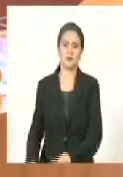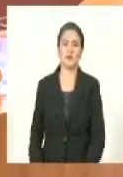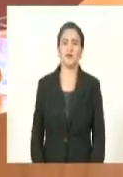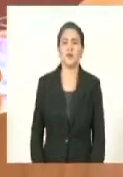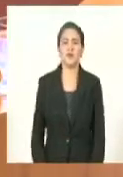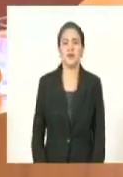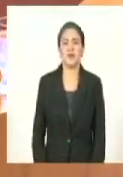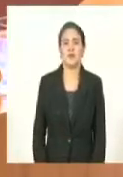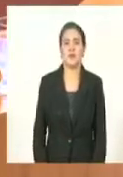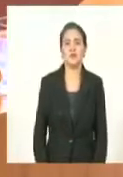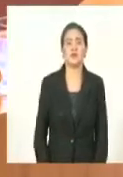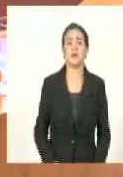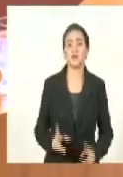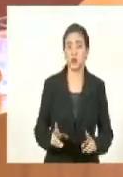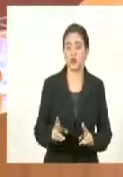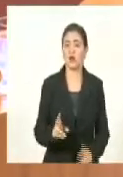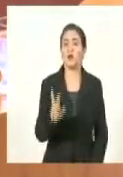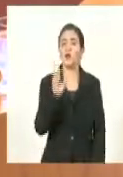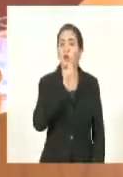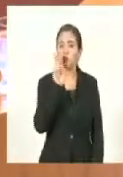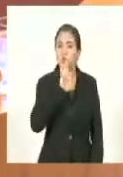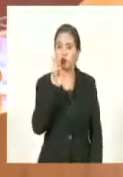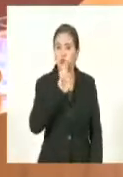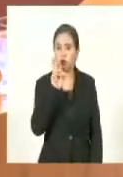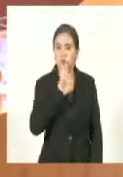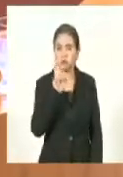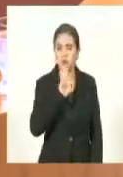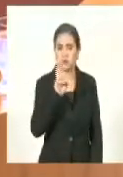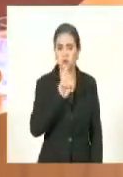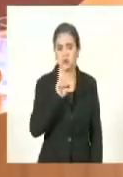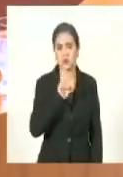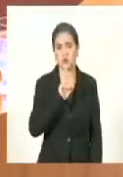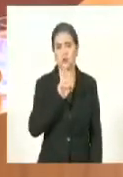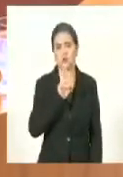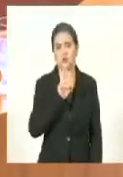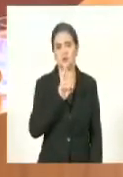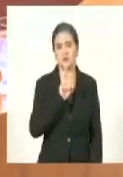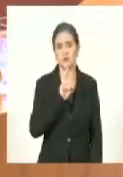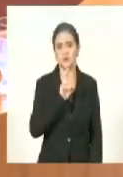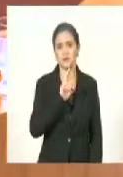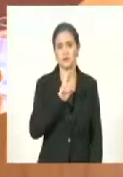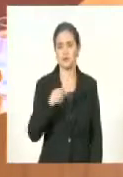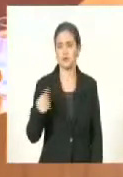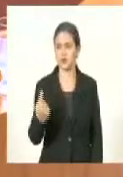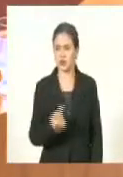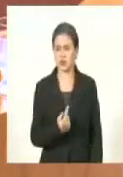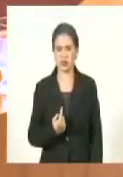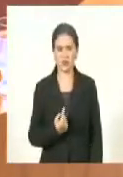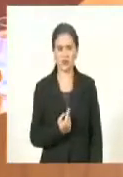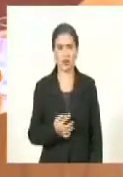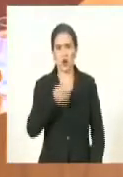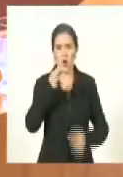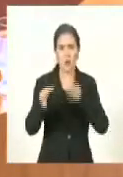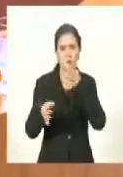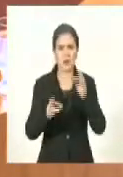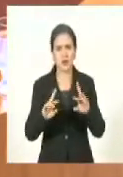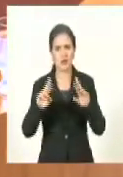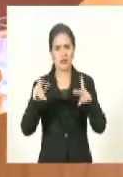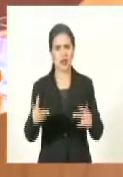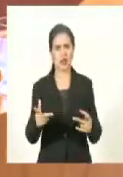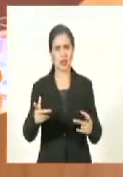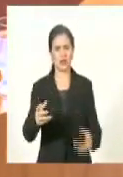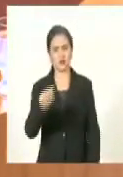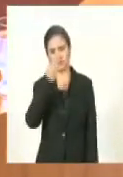a Rússia stalinista, o contraditório não tem vez aqui nesta República do Maranhão que diz que foi instalada